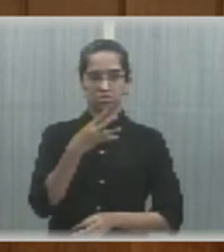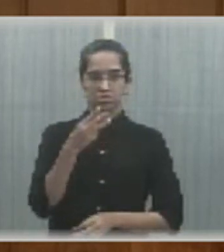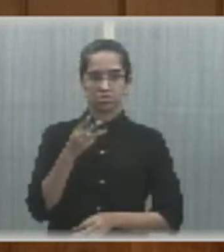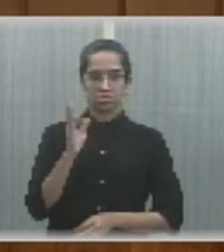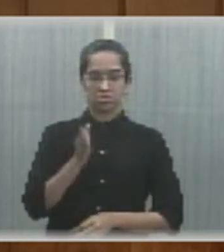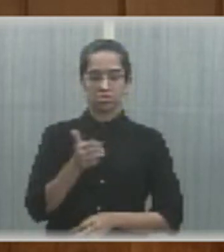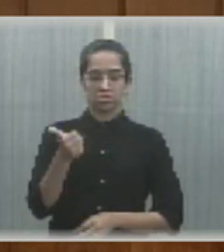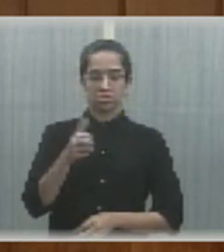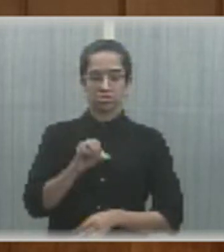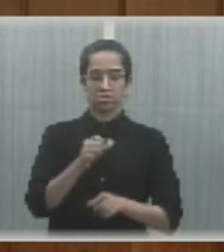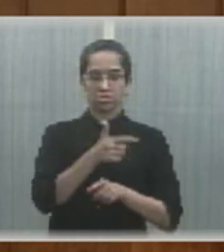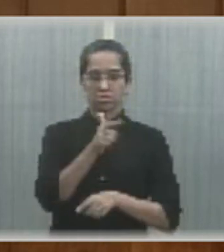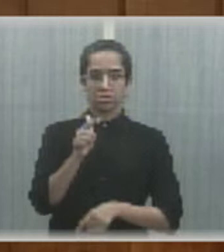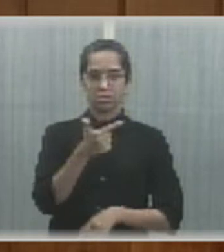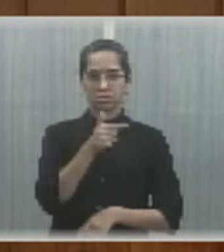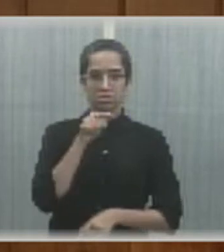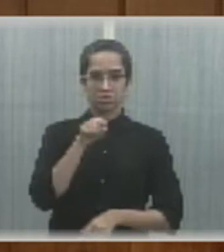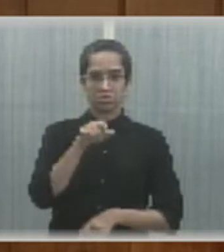1043/19, de número